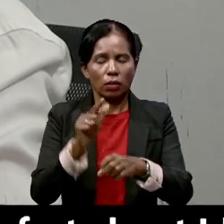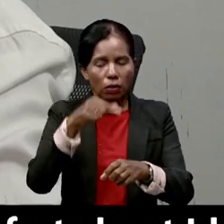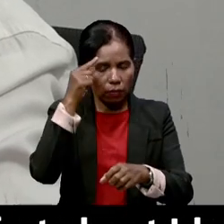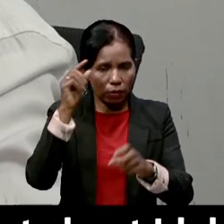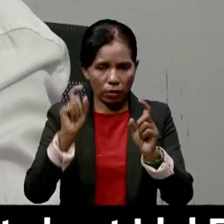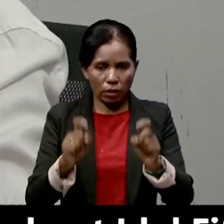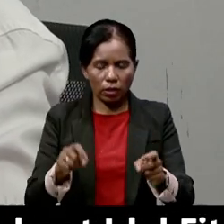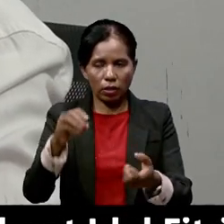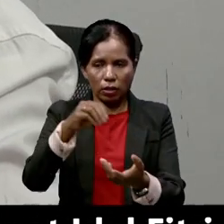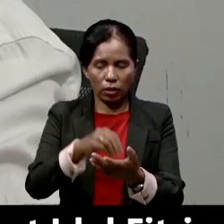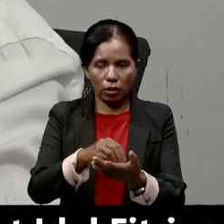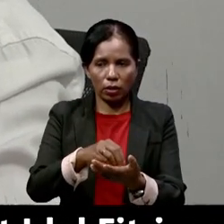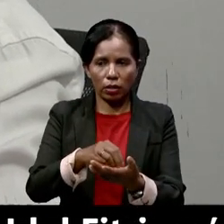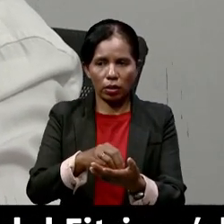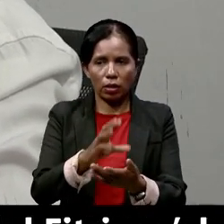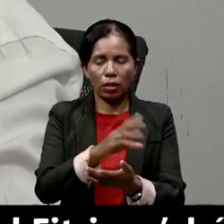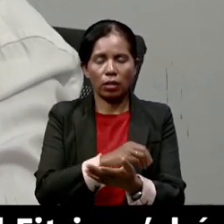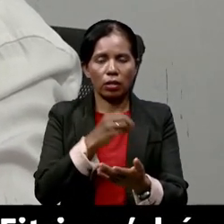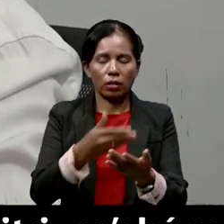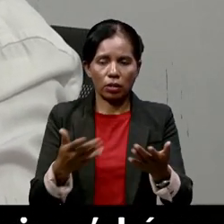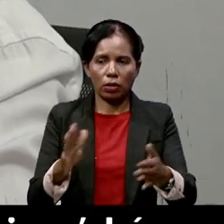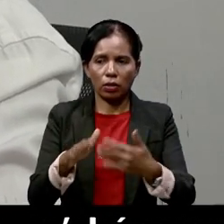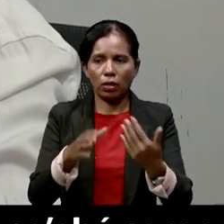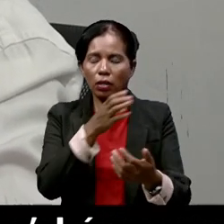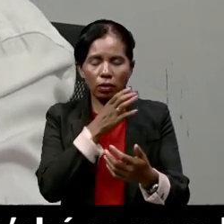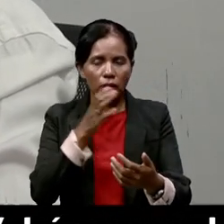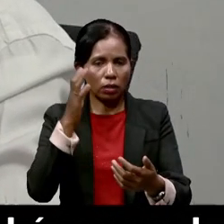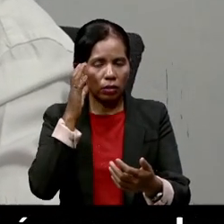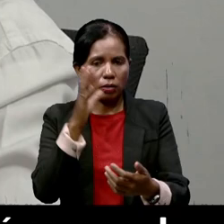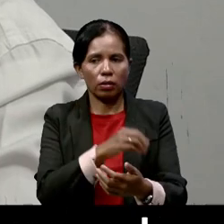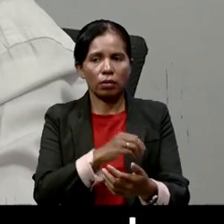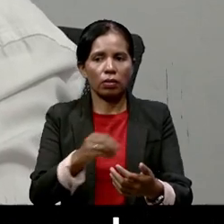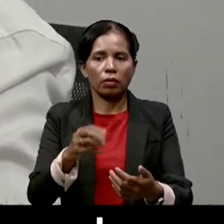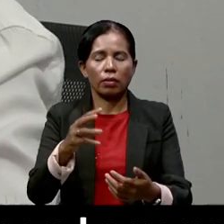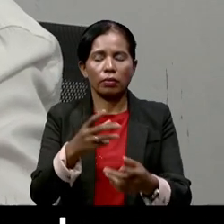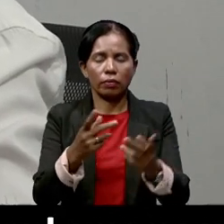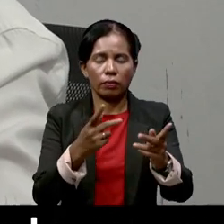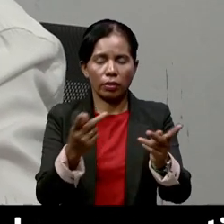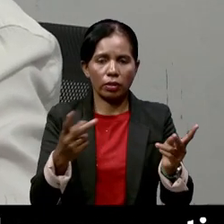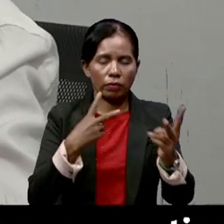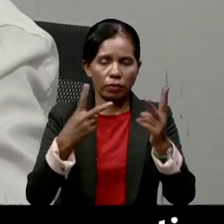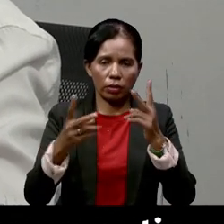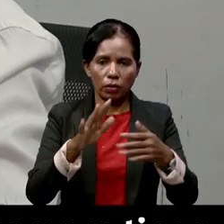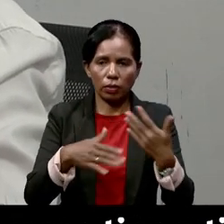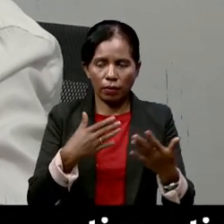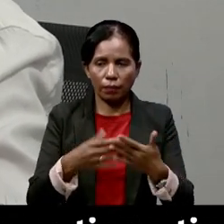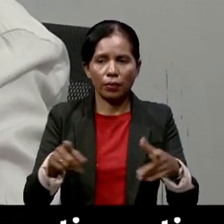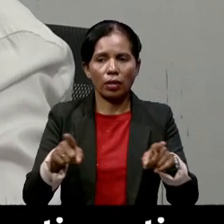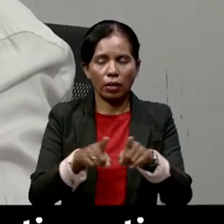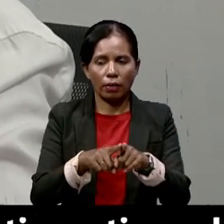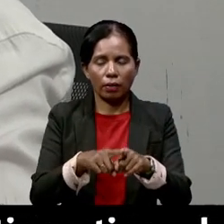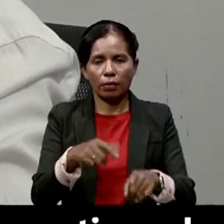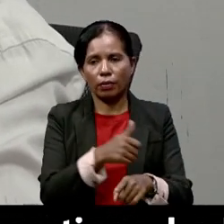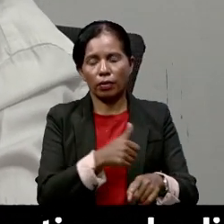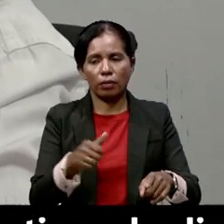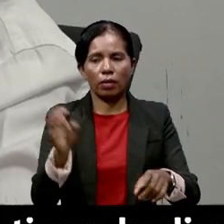tau atenção, na kata investe em setor produtivo sira, agricultura, marina, turismo, itenia estor sira nebe ka nesse tine estor básico